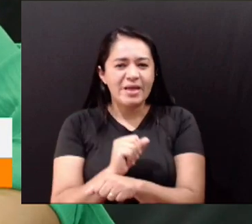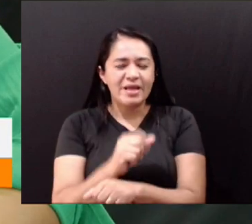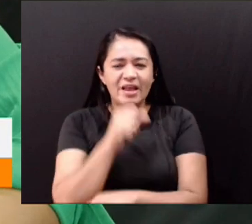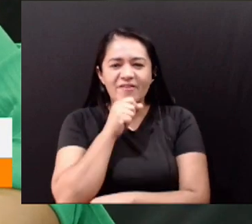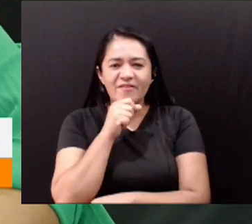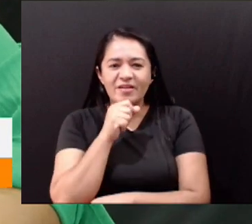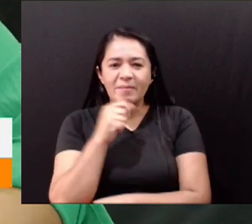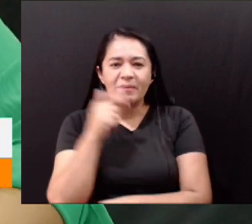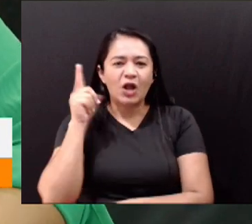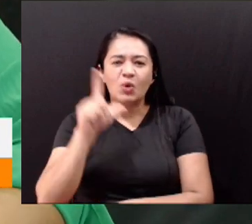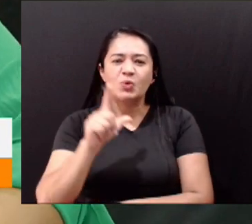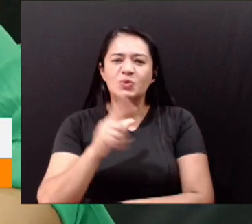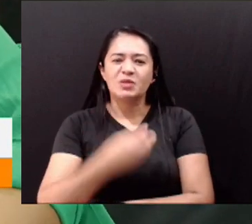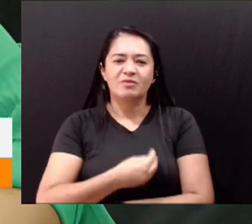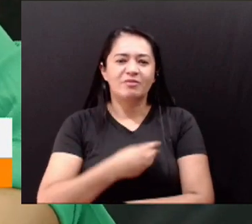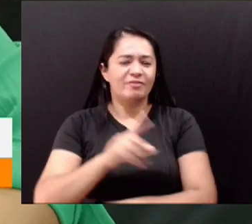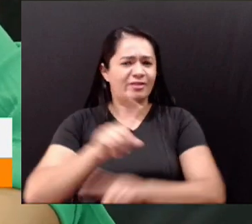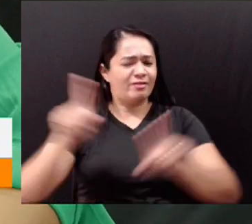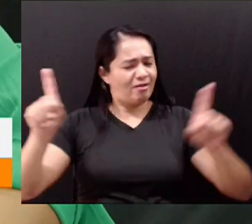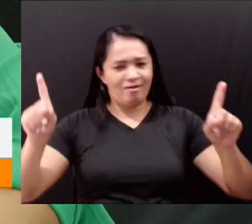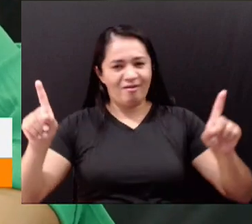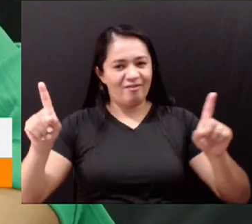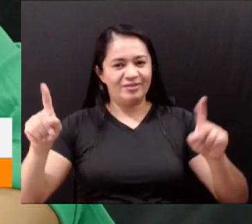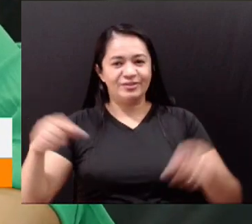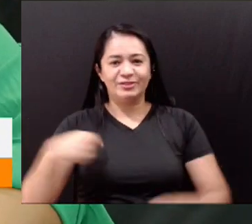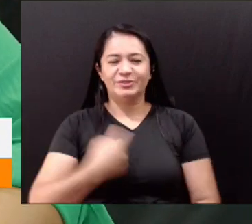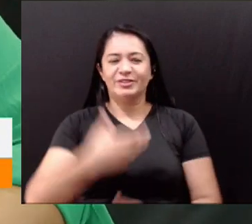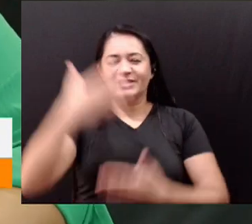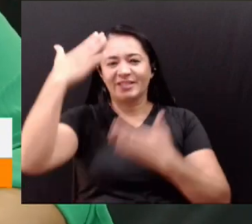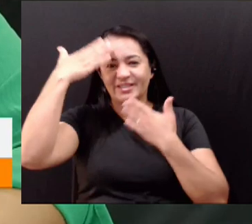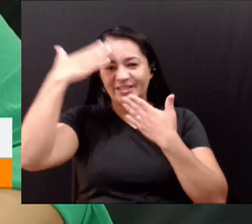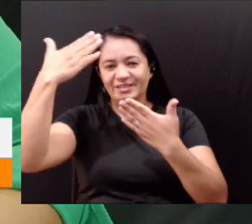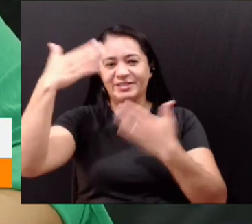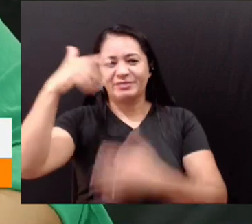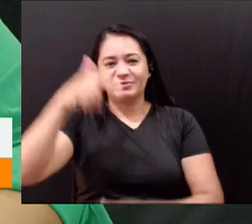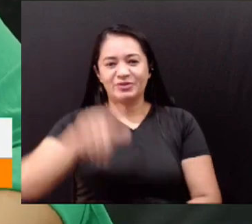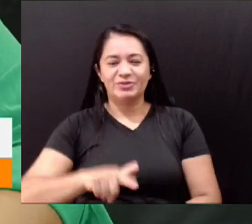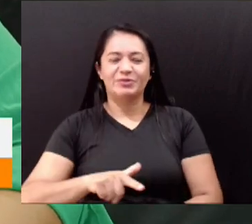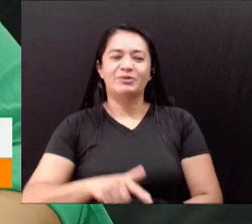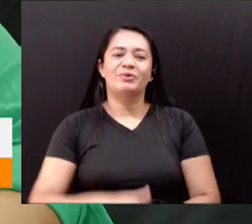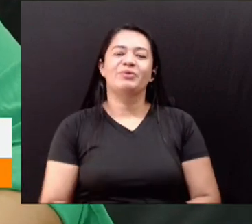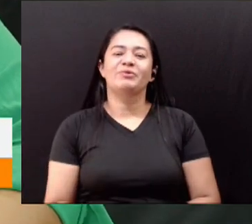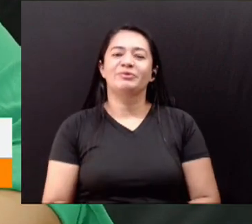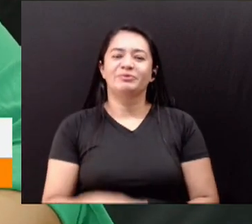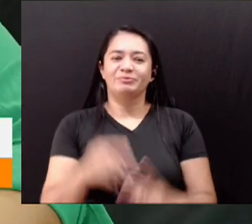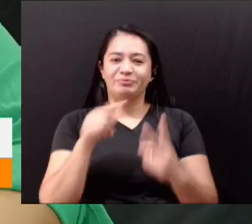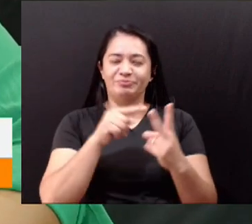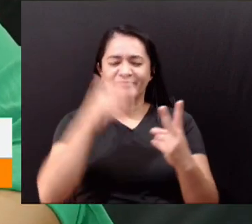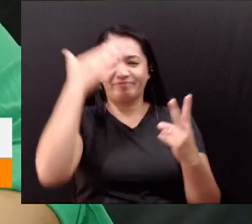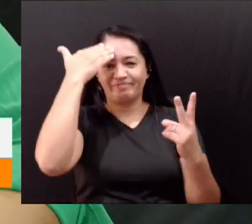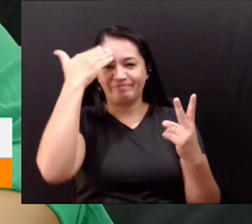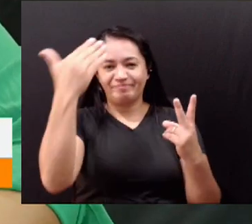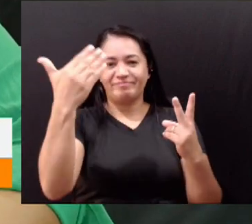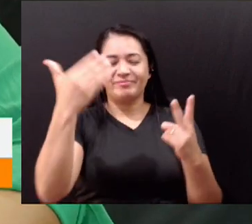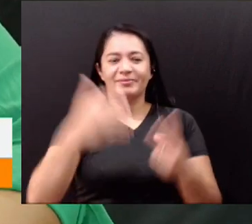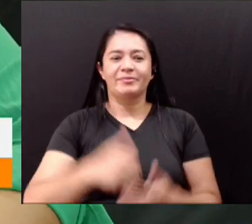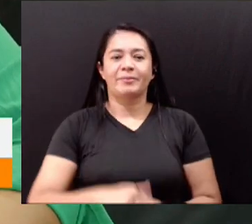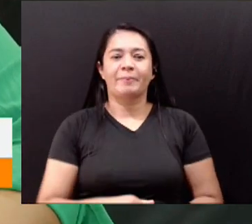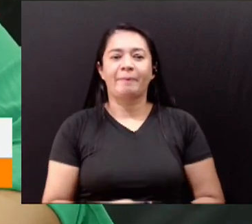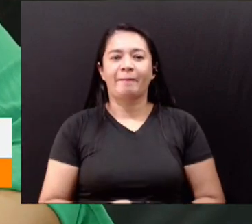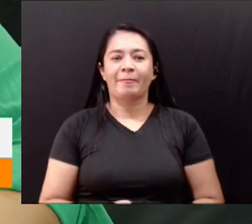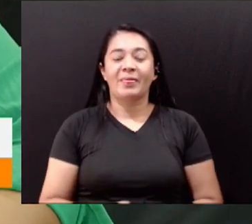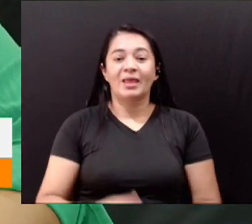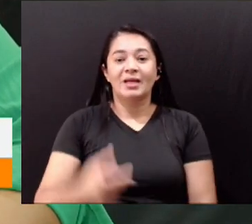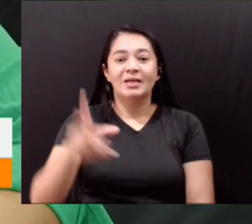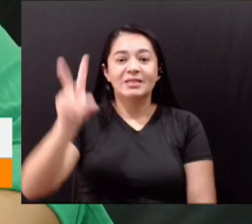viver. É isso mesmo. A gente agradece, então, mais uma vez, Denise, a sua participação, Lívia também, tá? Obrigada. E no programa da segunda-feira, gente, a